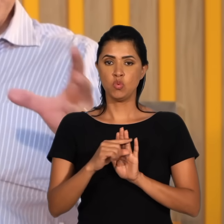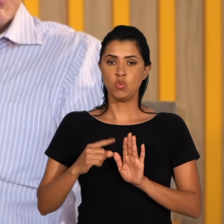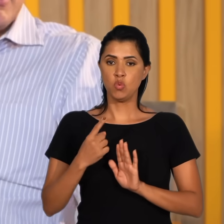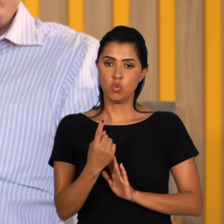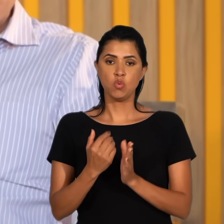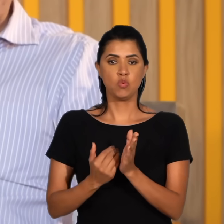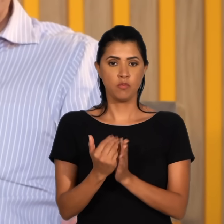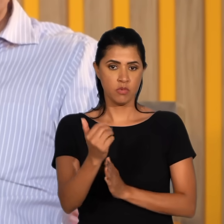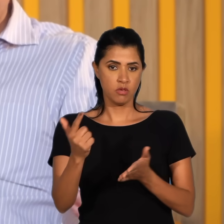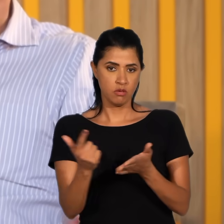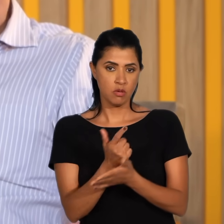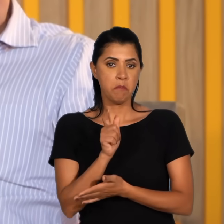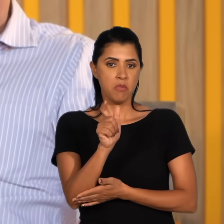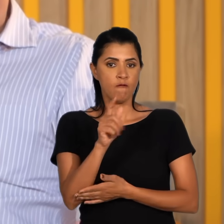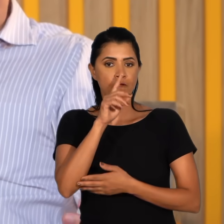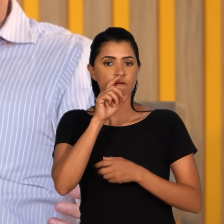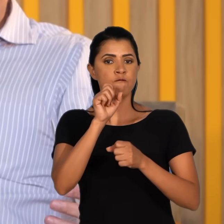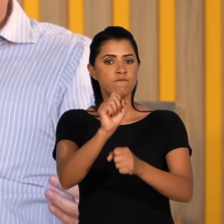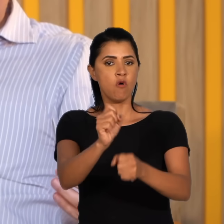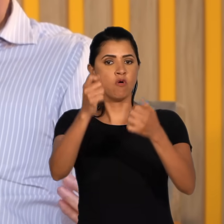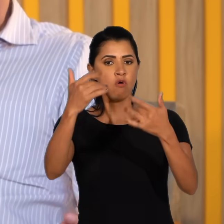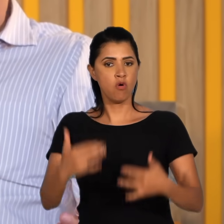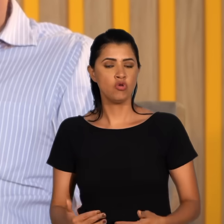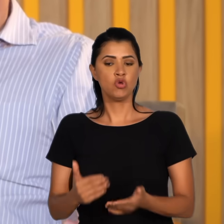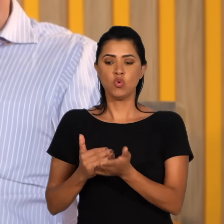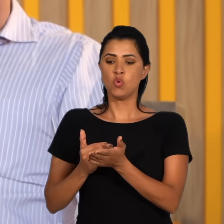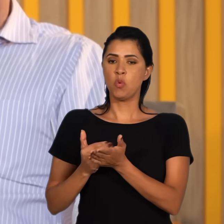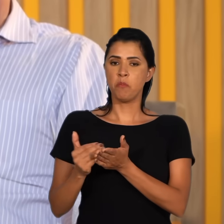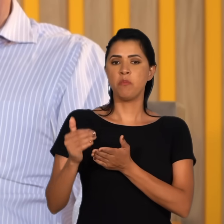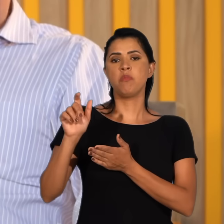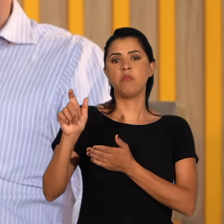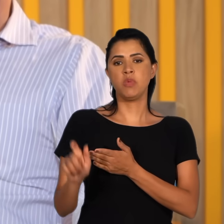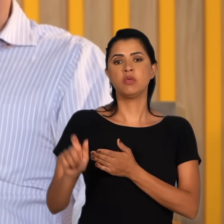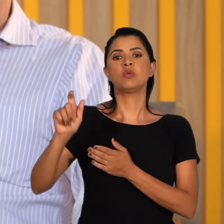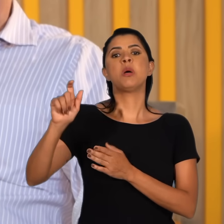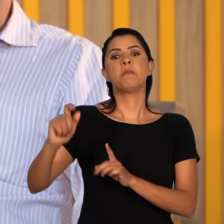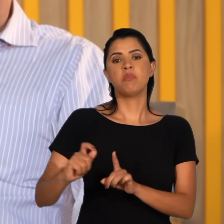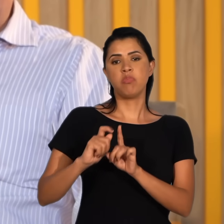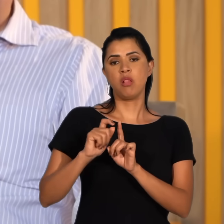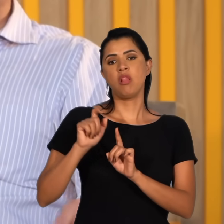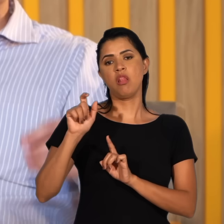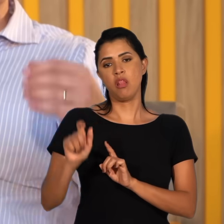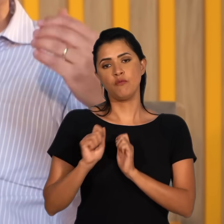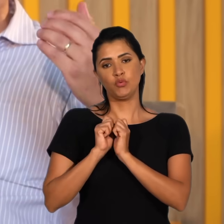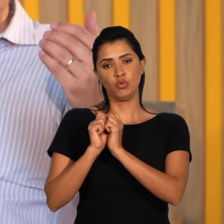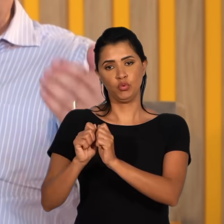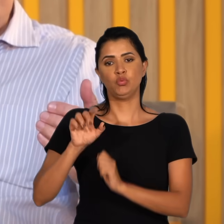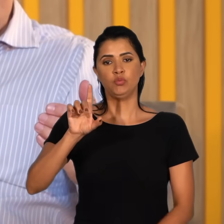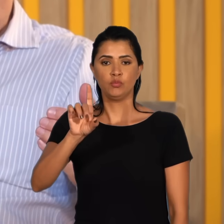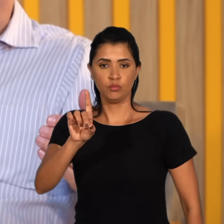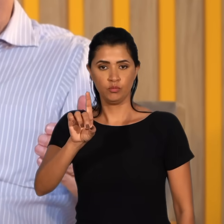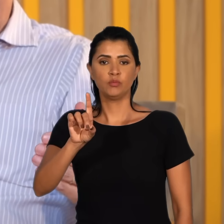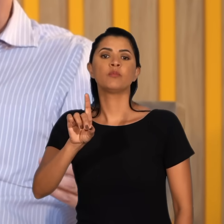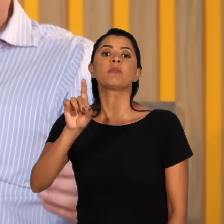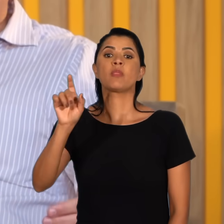começa Realmente esse livro com uma palavra muito forte dizendo No princípio era a palavra e a palavra estava com